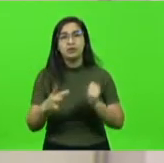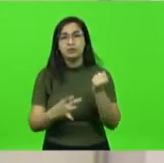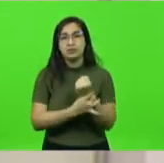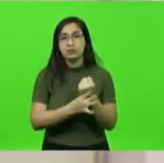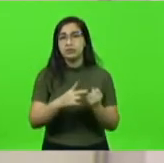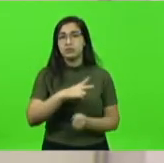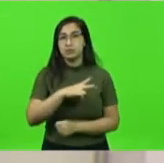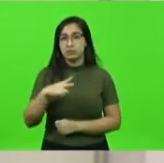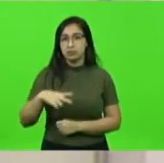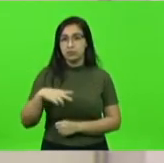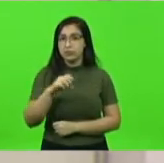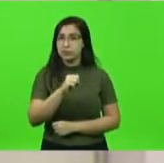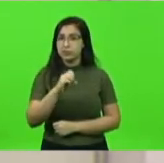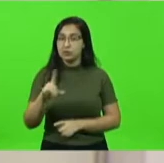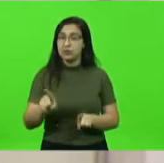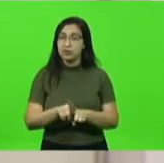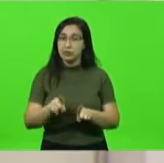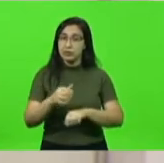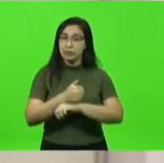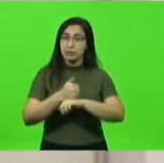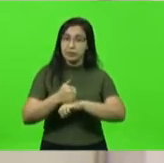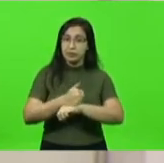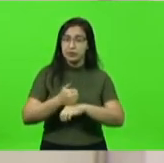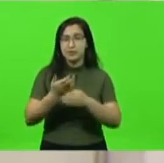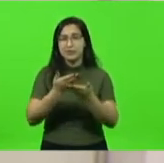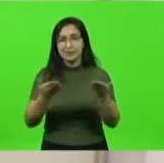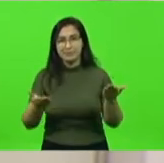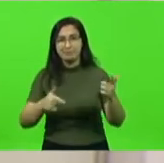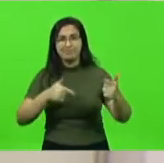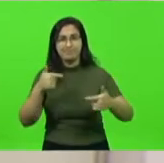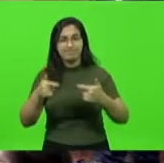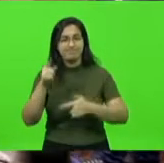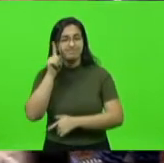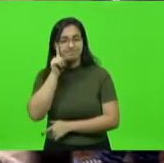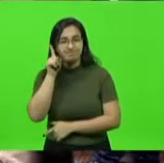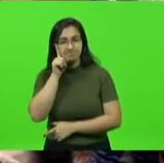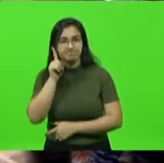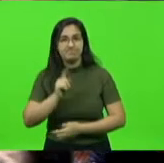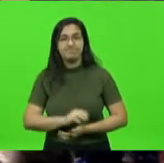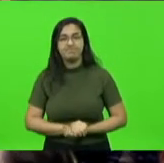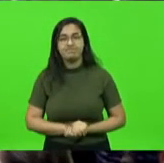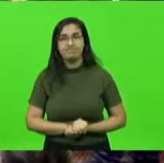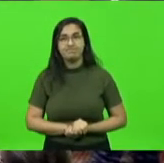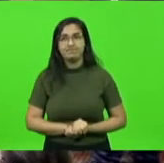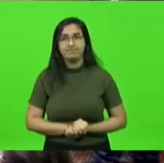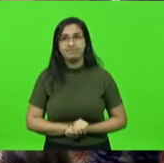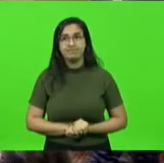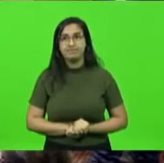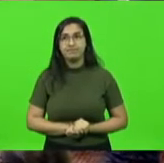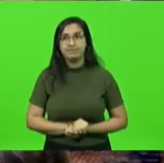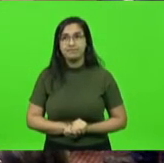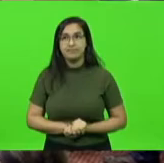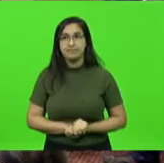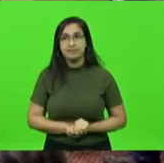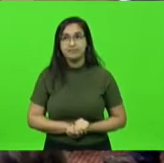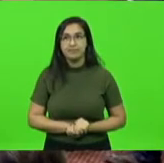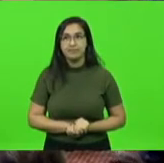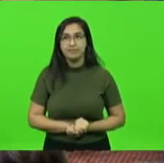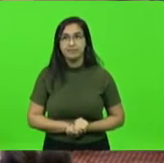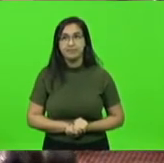em Santa Catarina e dos profissionais que fazem o serviço no dia a dia. Obrigado, senhor presidente. Deputado Sargento Lima.